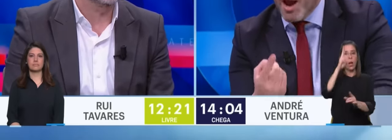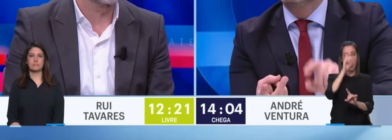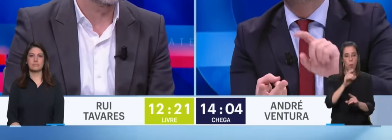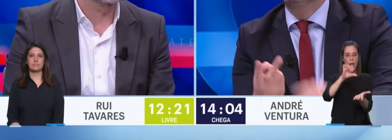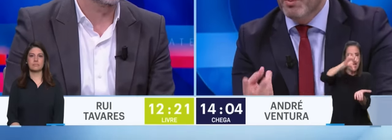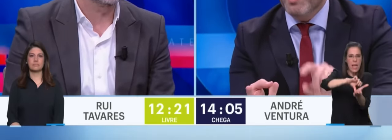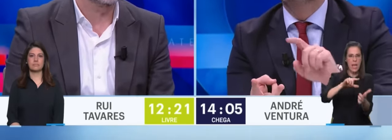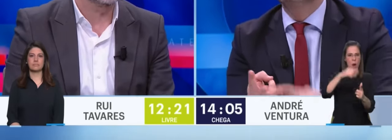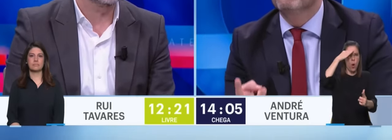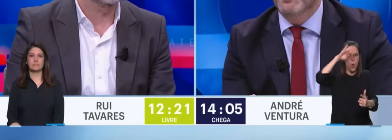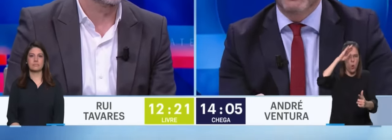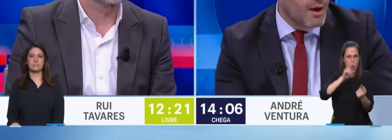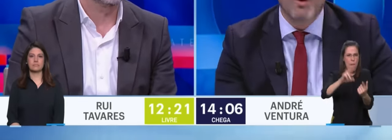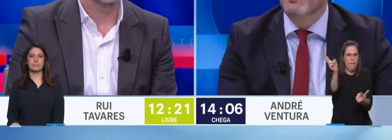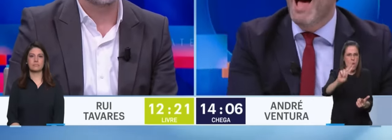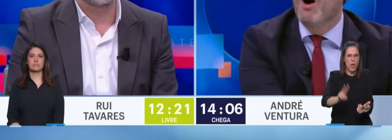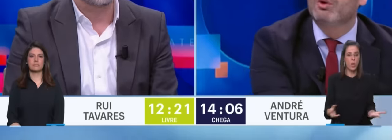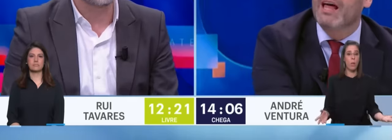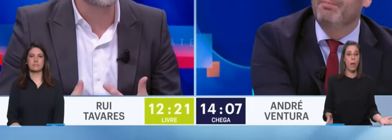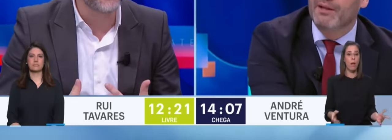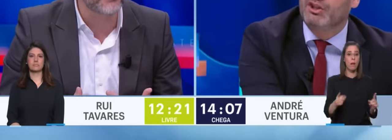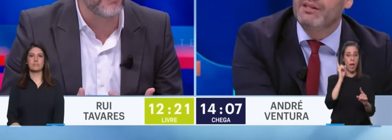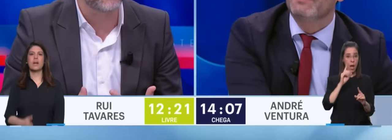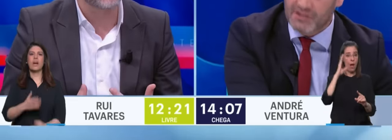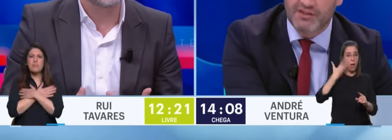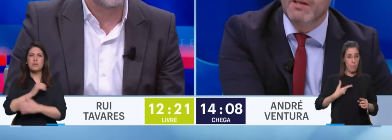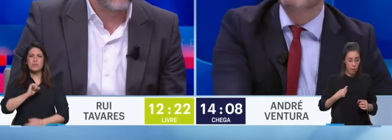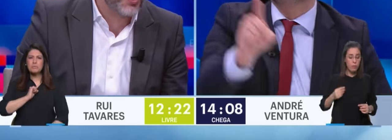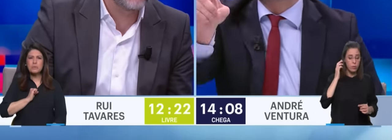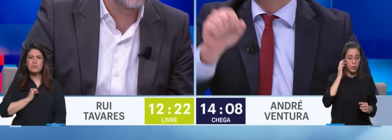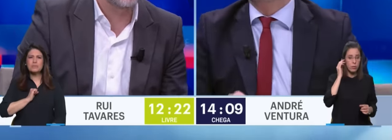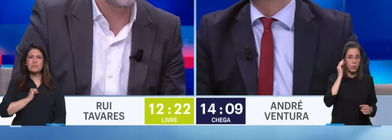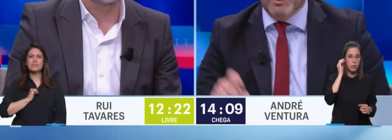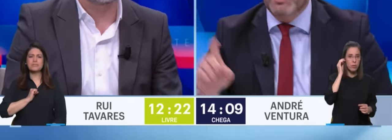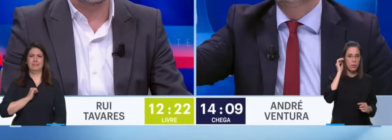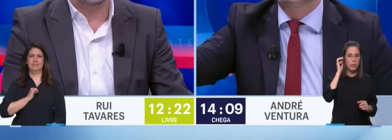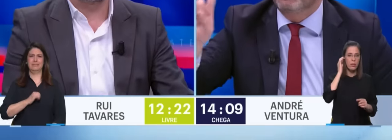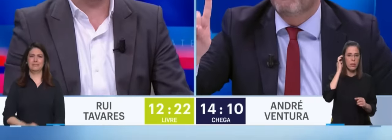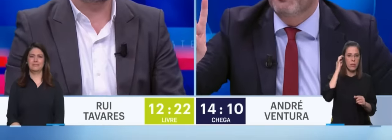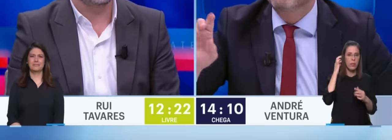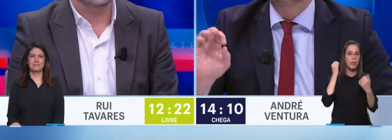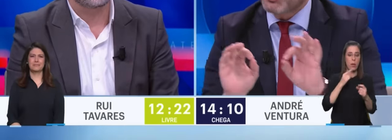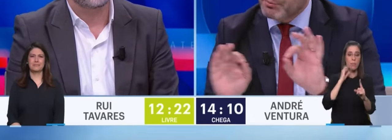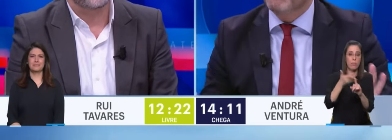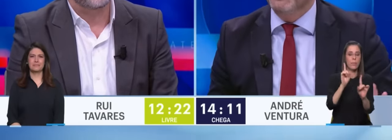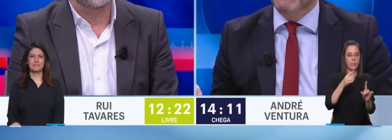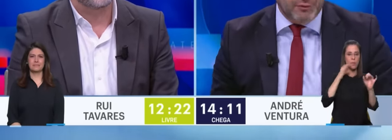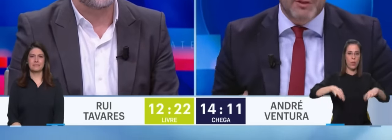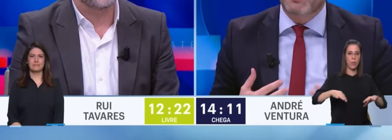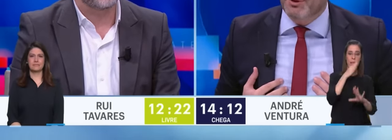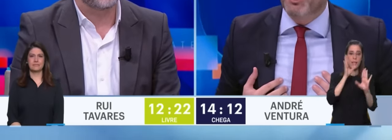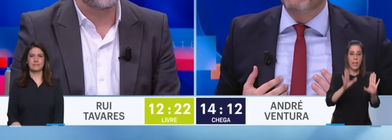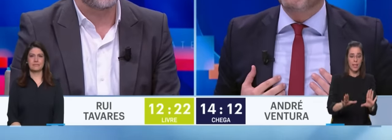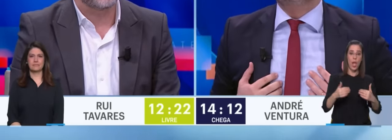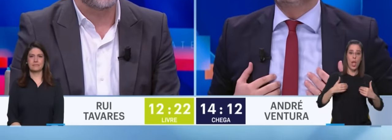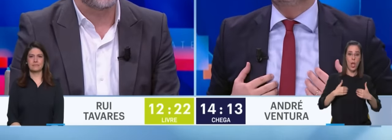o irão Cuba Venezuela a autoridade palestiniana sim sim vocês são incapazes de condenar aliás Rui Tavares deixa-me terminar dizendo-lhe